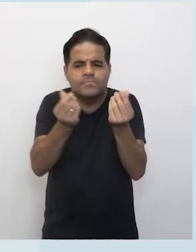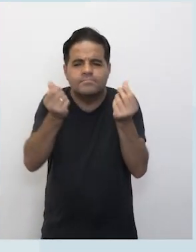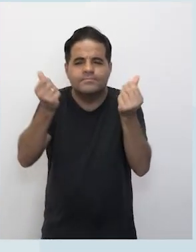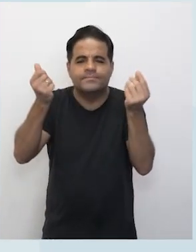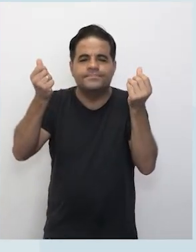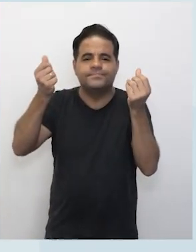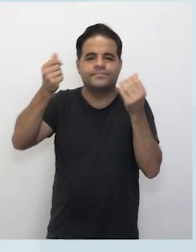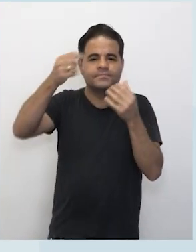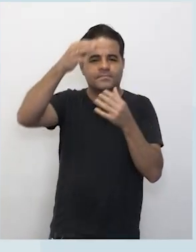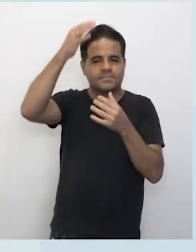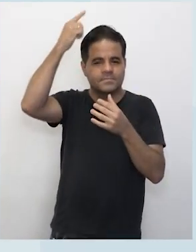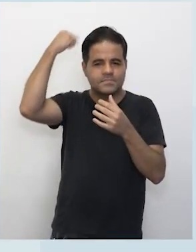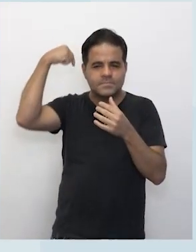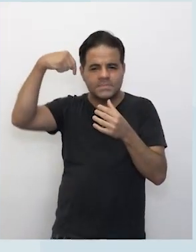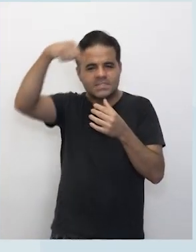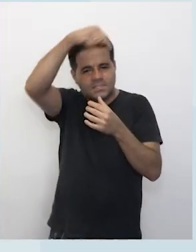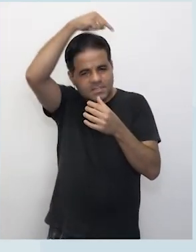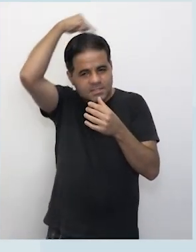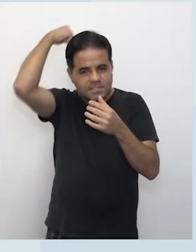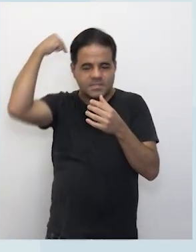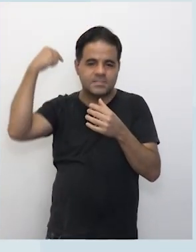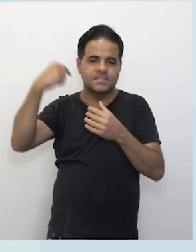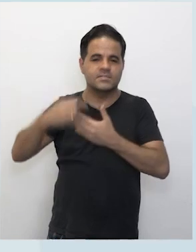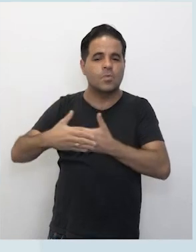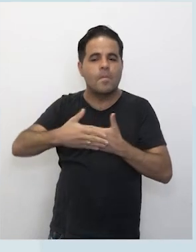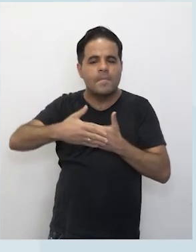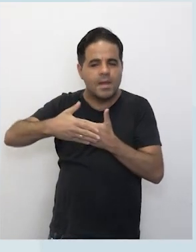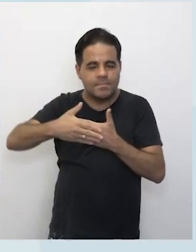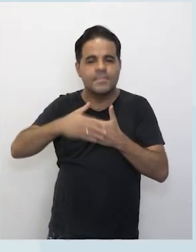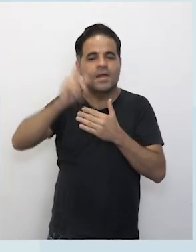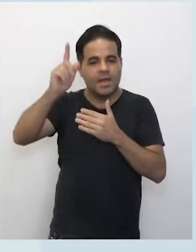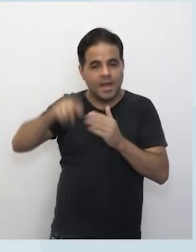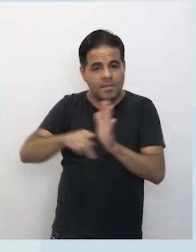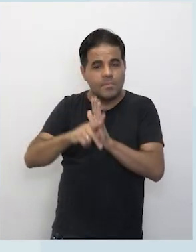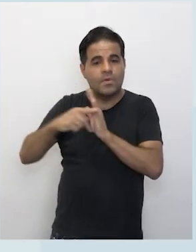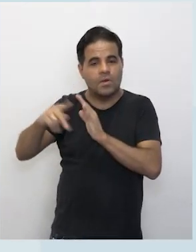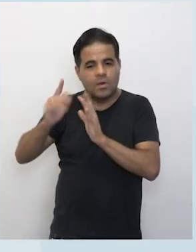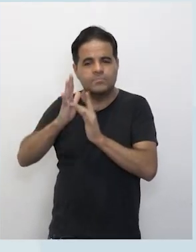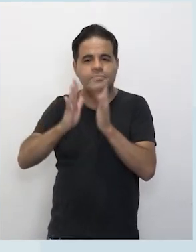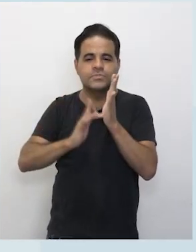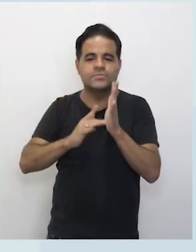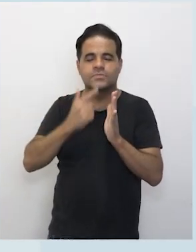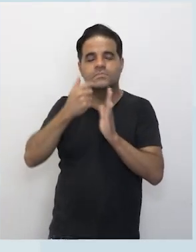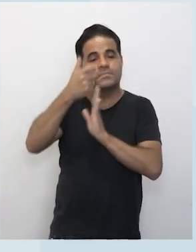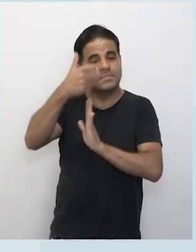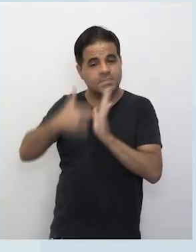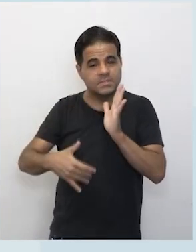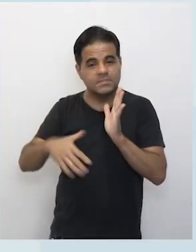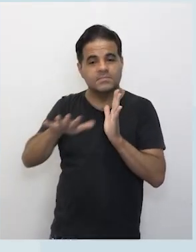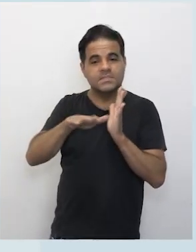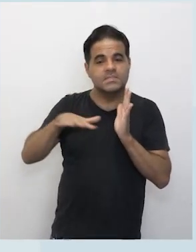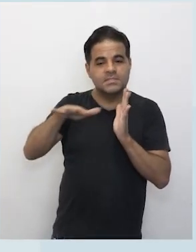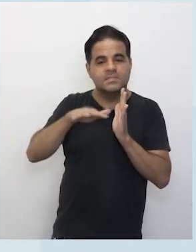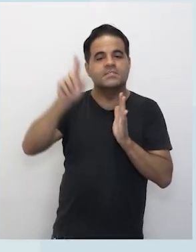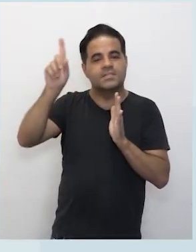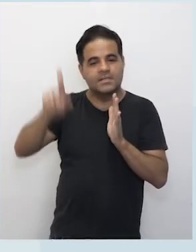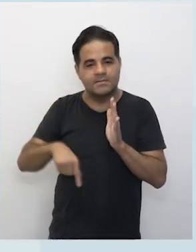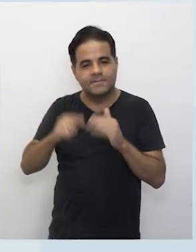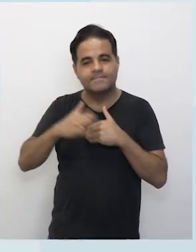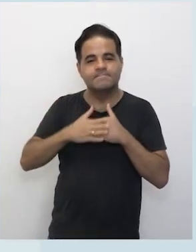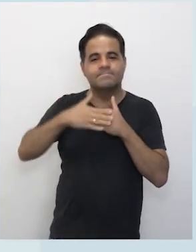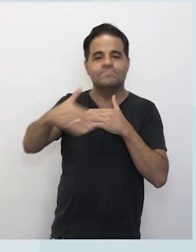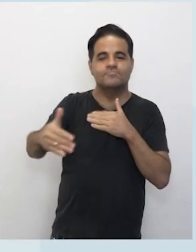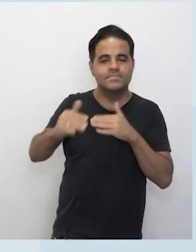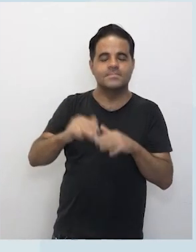auréola circundando a cabeça do bebê para indicar que é de Jesus que a gente está falando. Mas a cena é uma cena